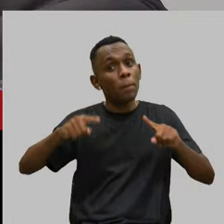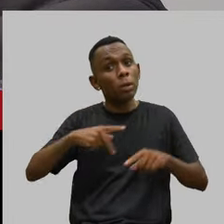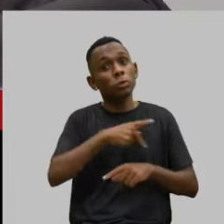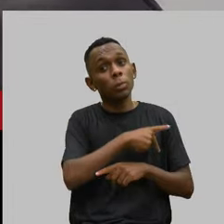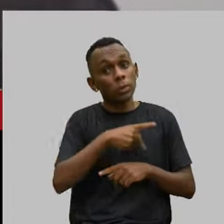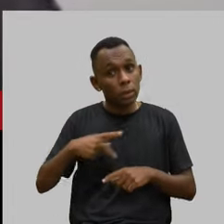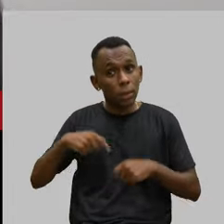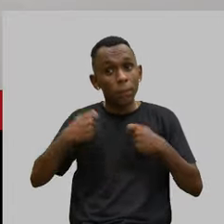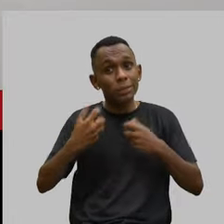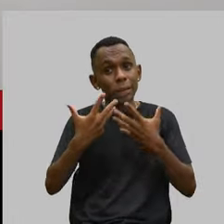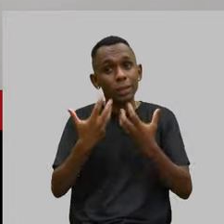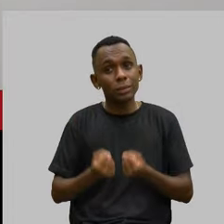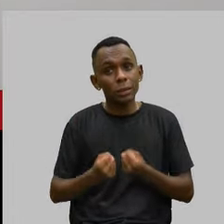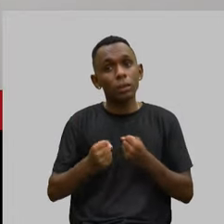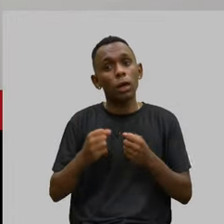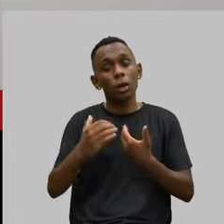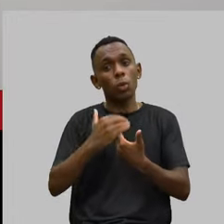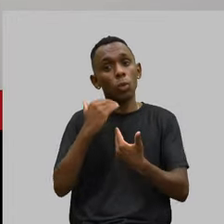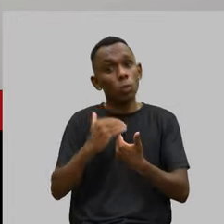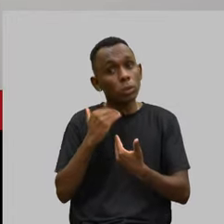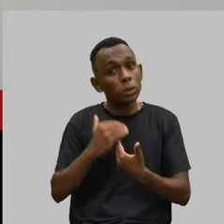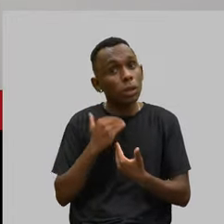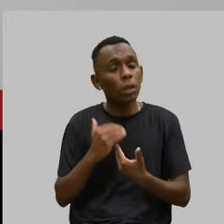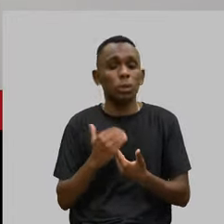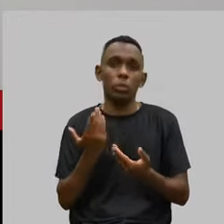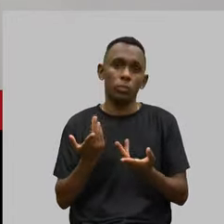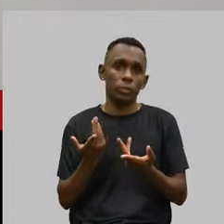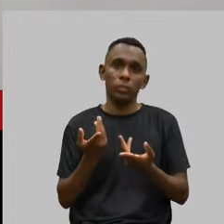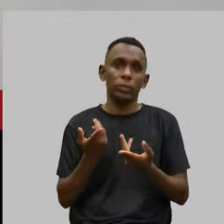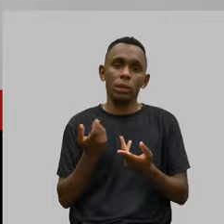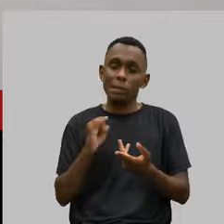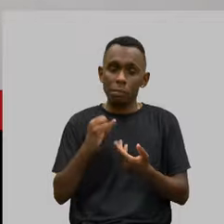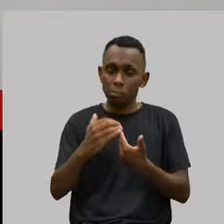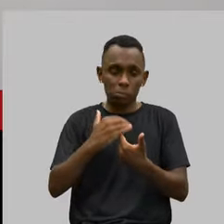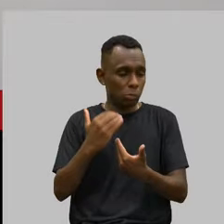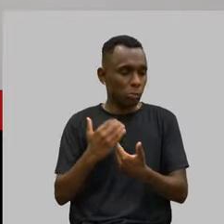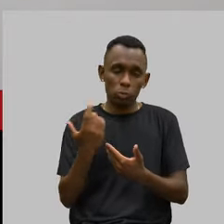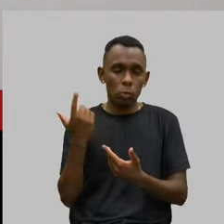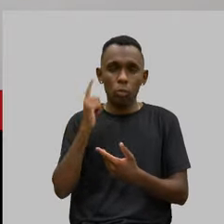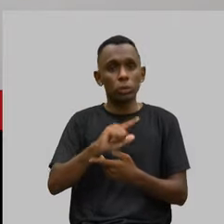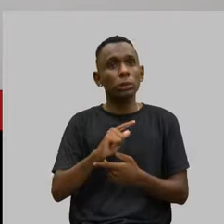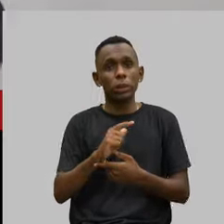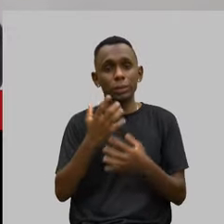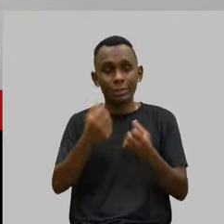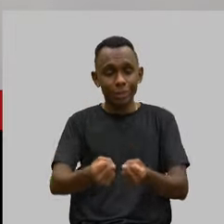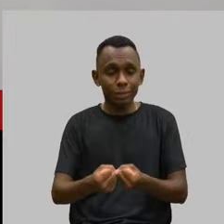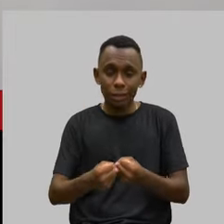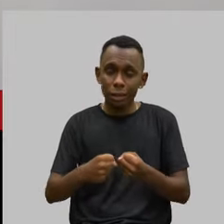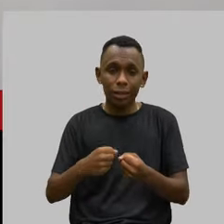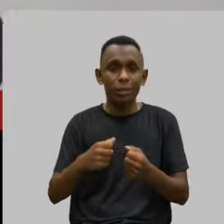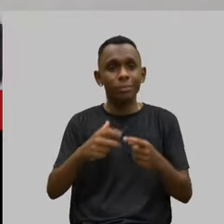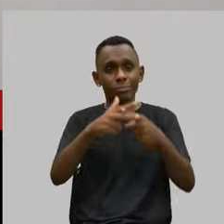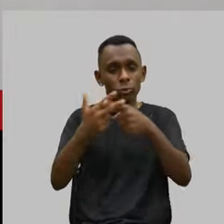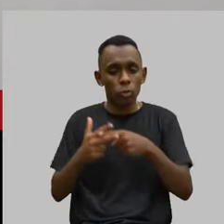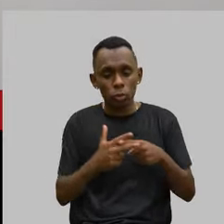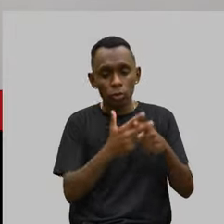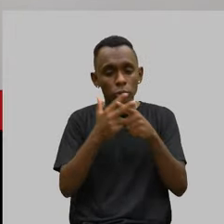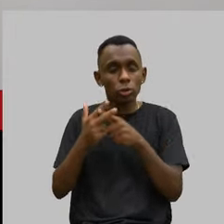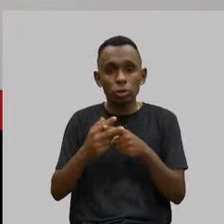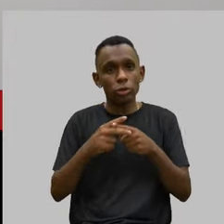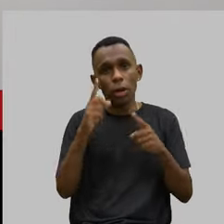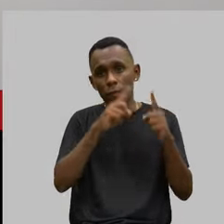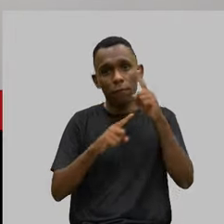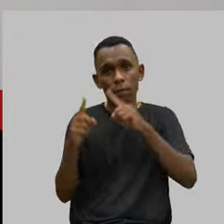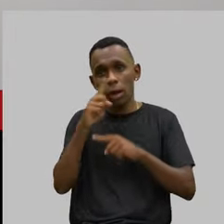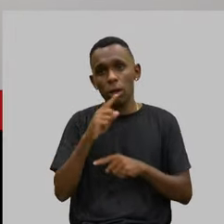pares porque se ele não ouvir seus pares ele também não consegue eh corrigir ou corrigir eh